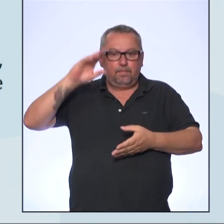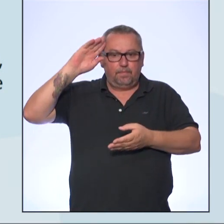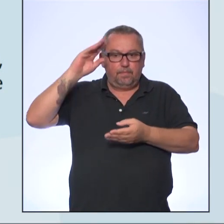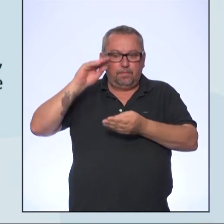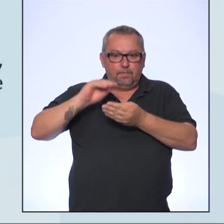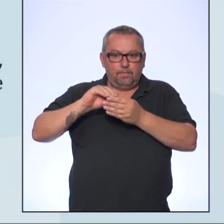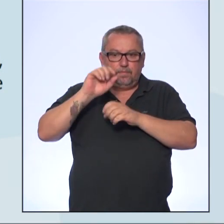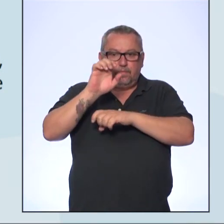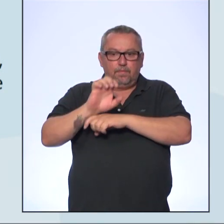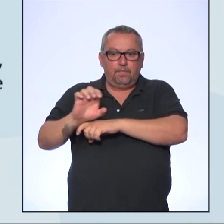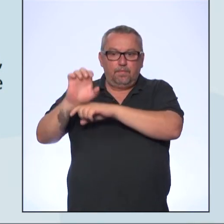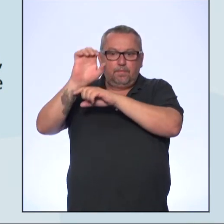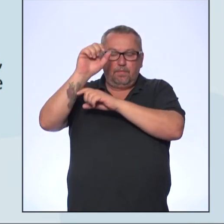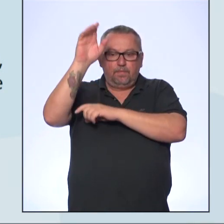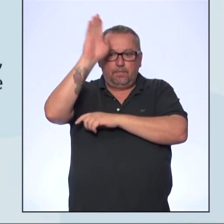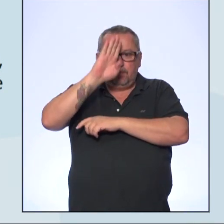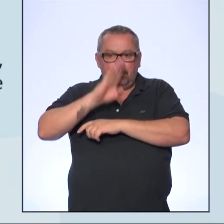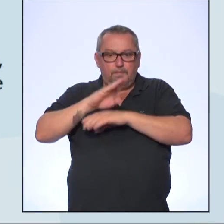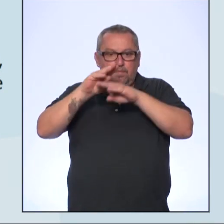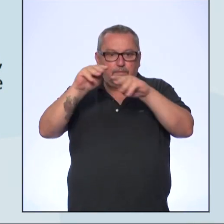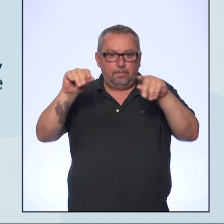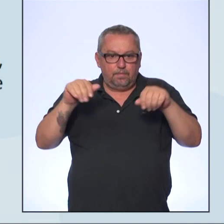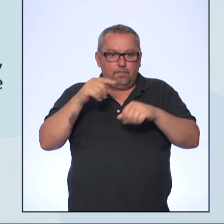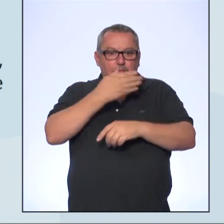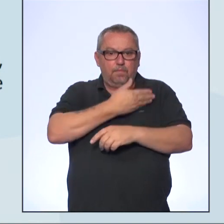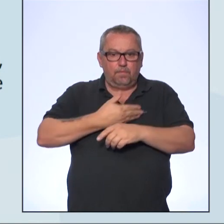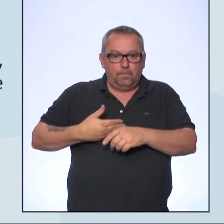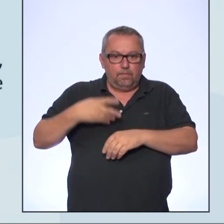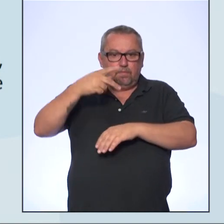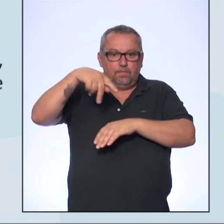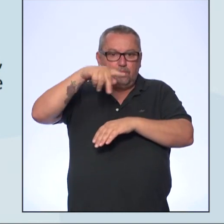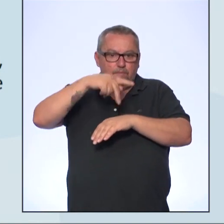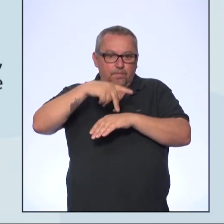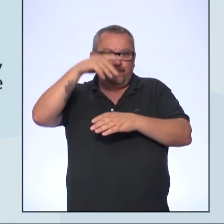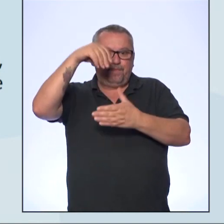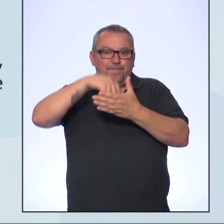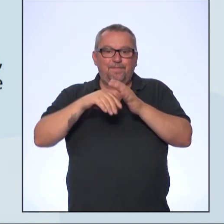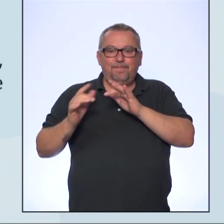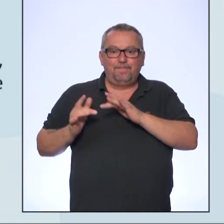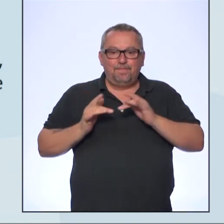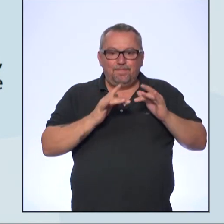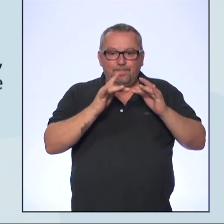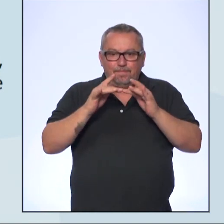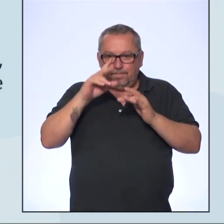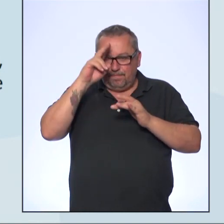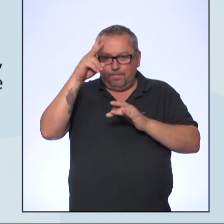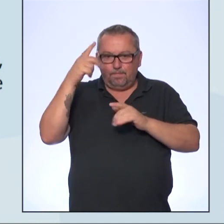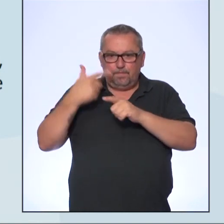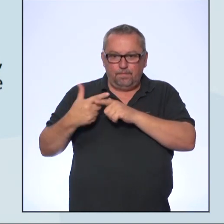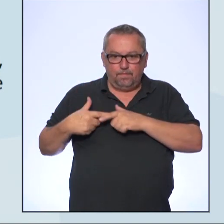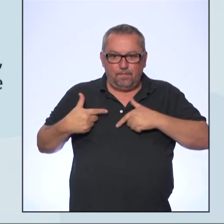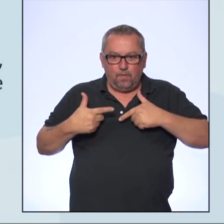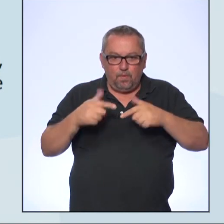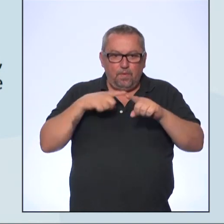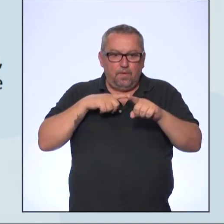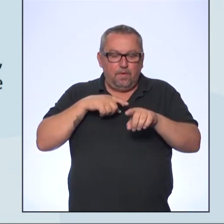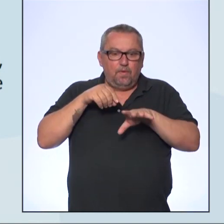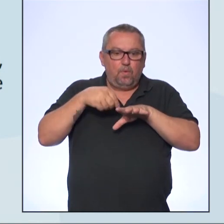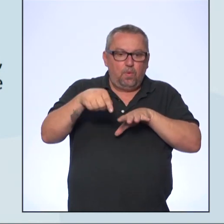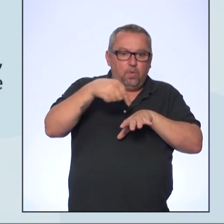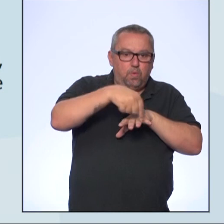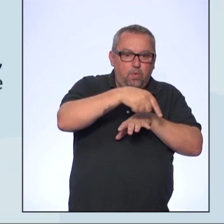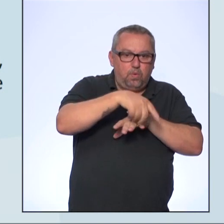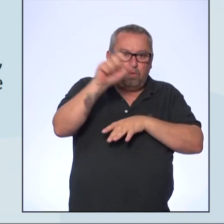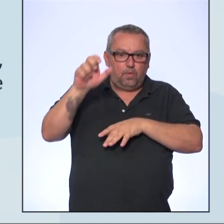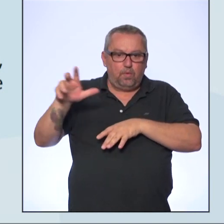noções de Estado, nação e território, governo e país, dentro das relações de tensão e conflito entre os continentes europeu e